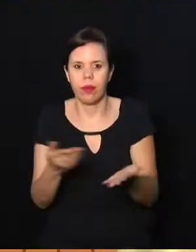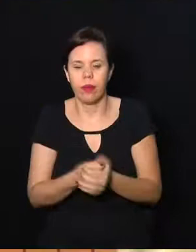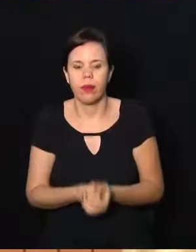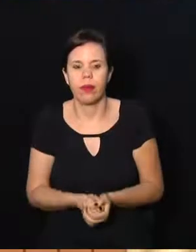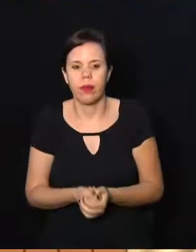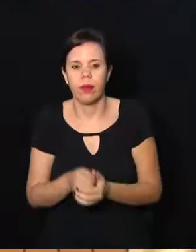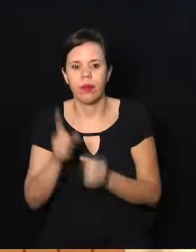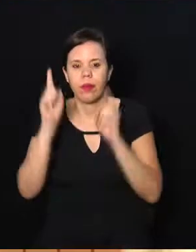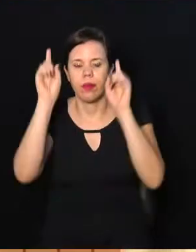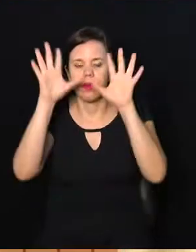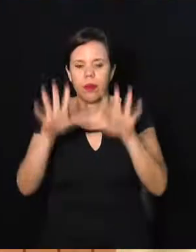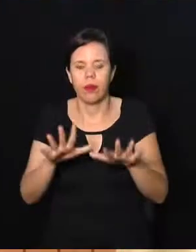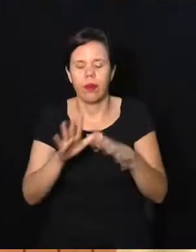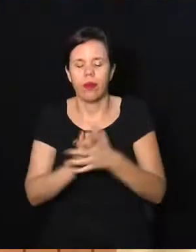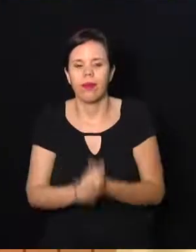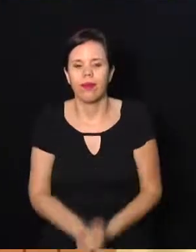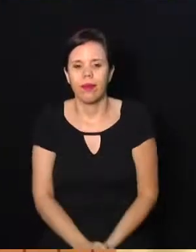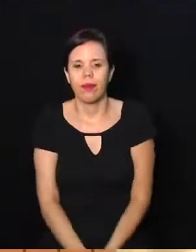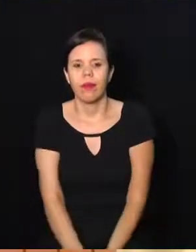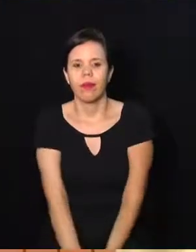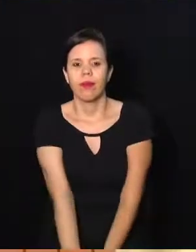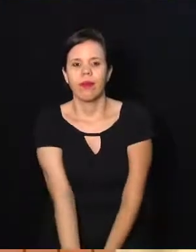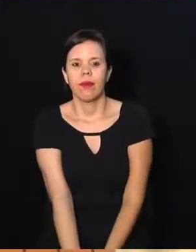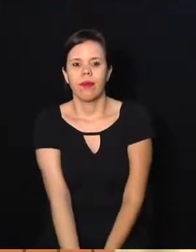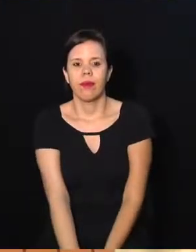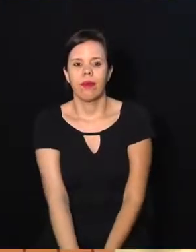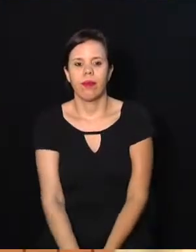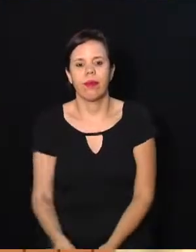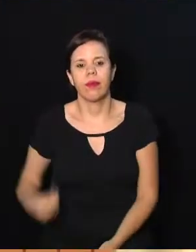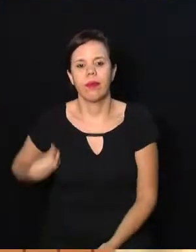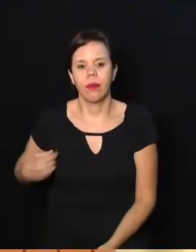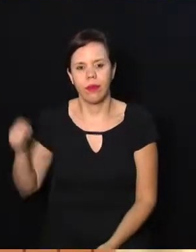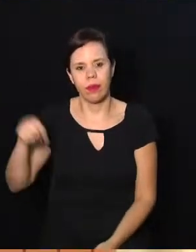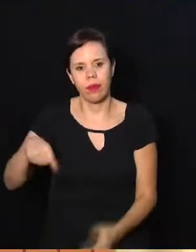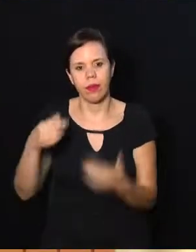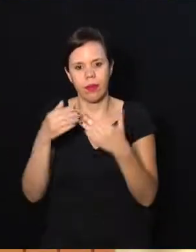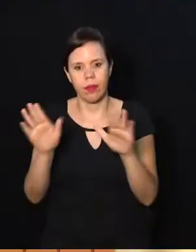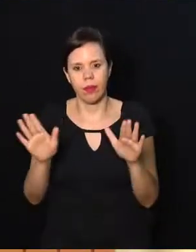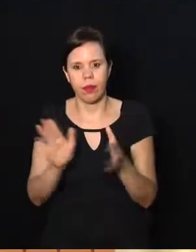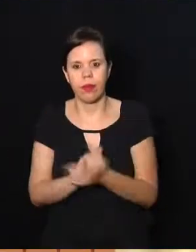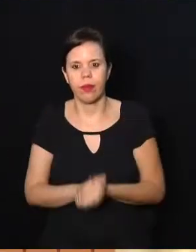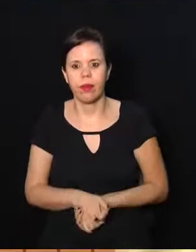Que Deus nos abençoe. Então, nós estamos aqui fazendo a abertura